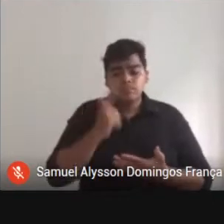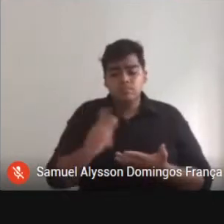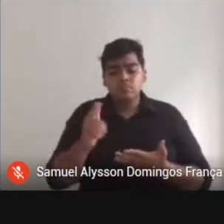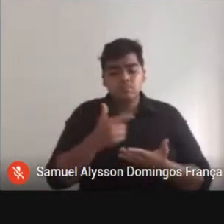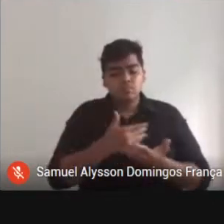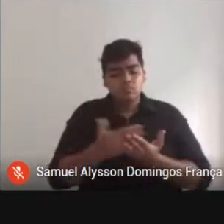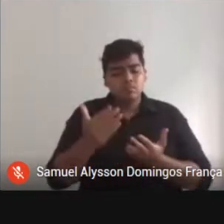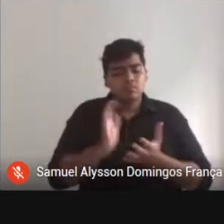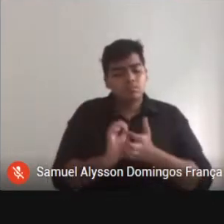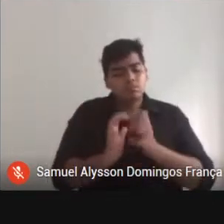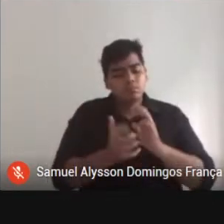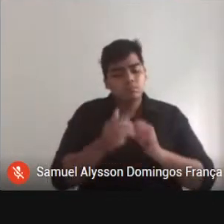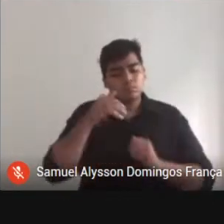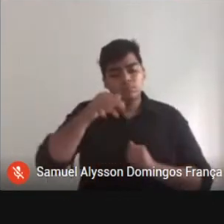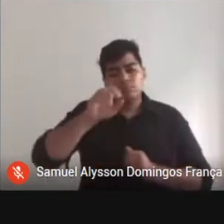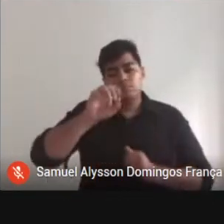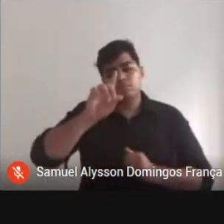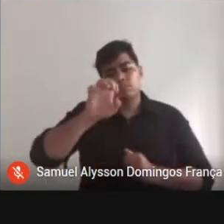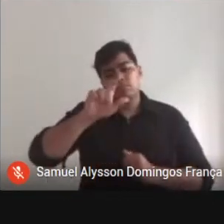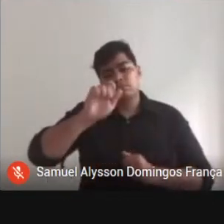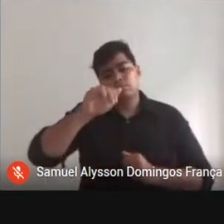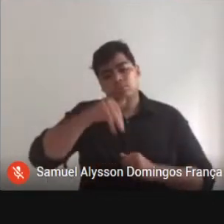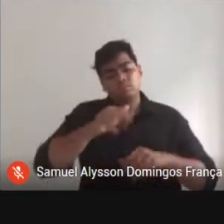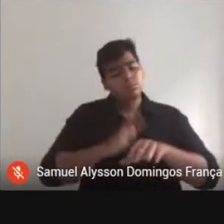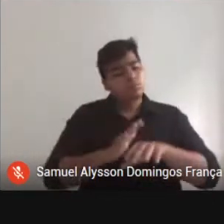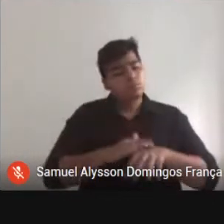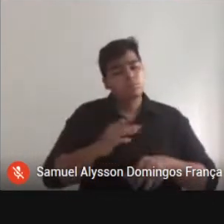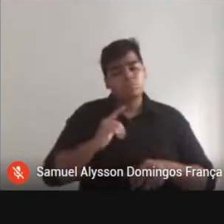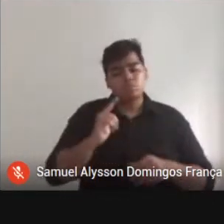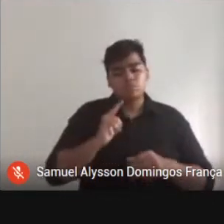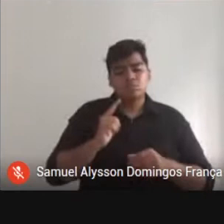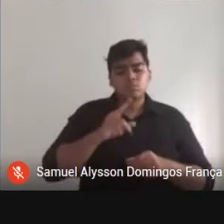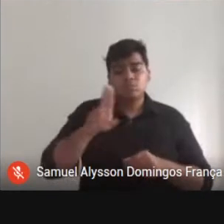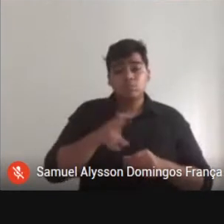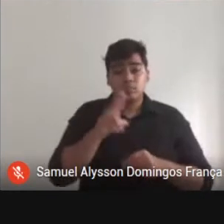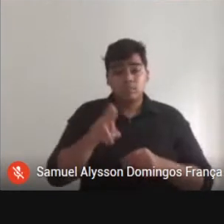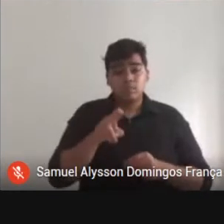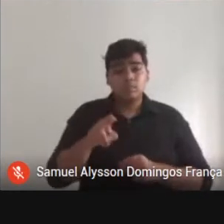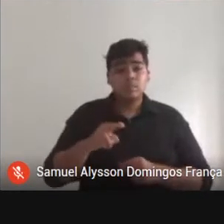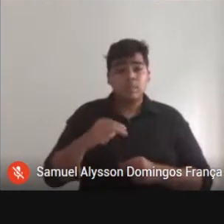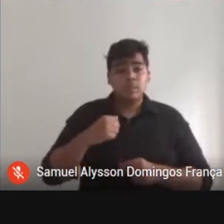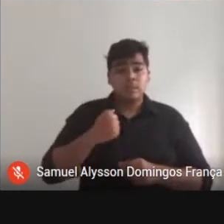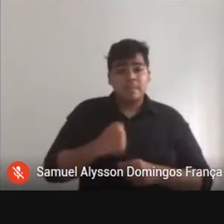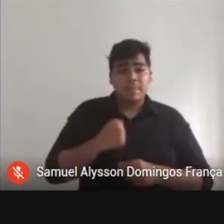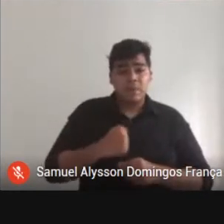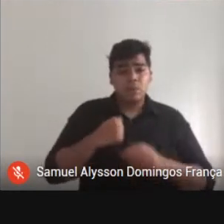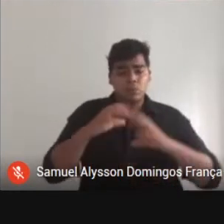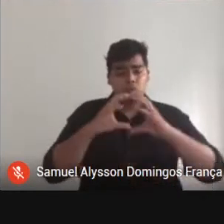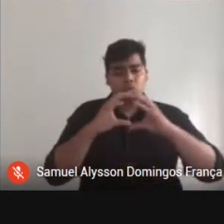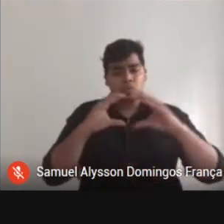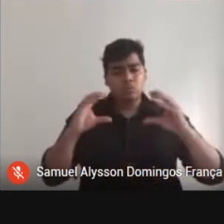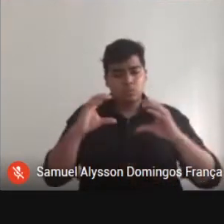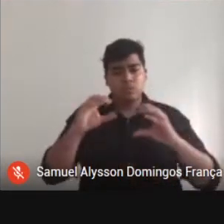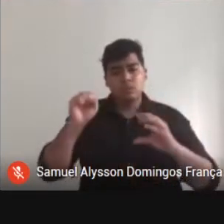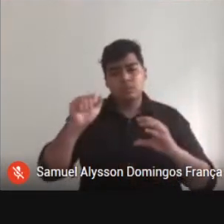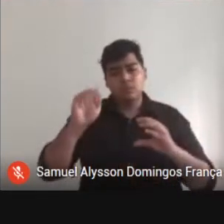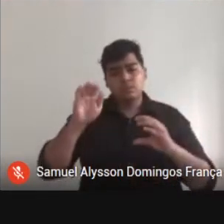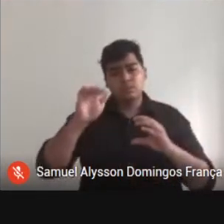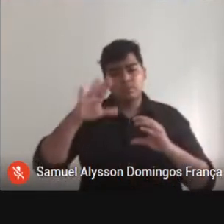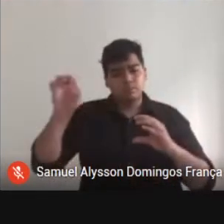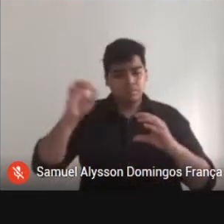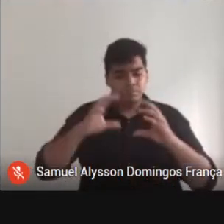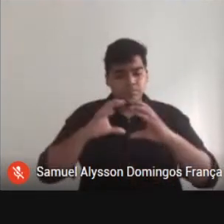manual, com peças feitas em sabão em barra, né, que é um material de baixo custo, facilita esse